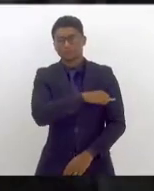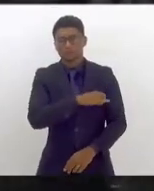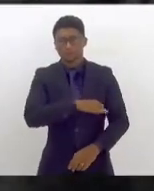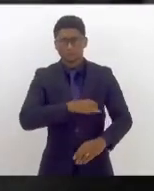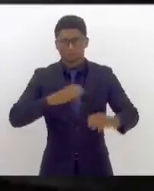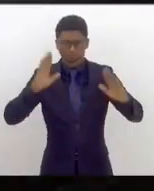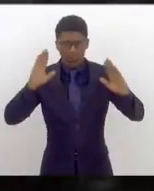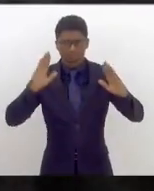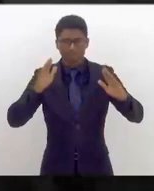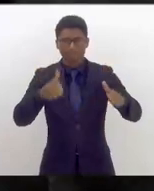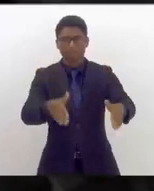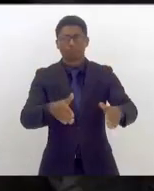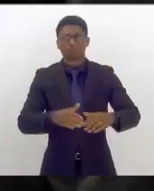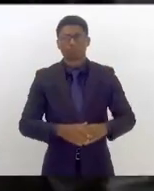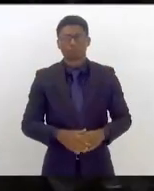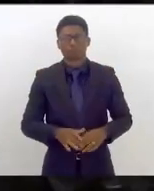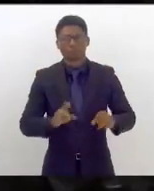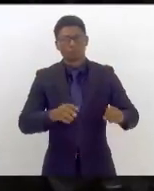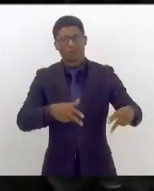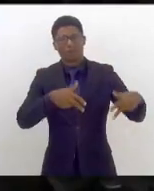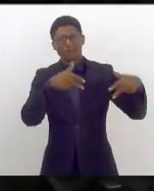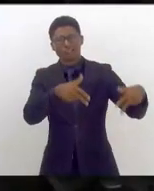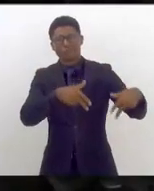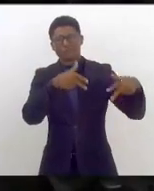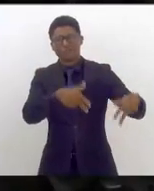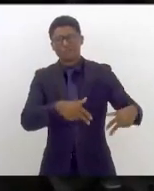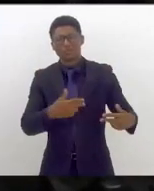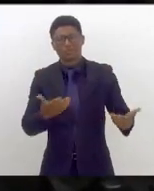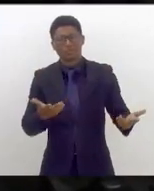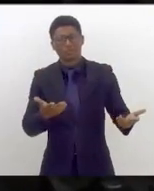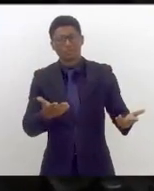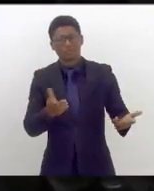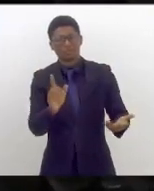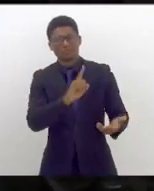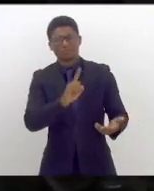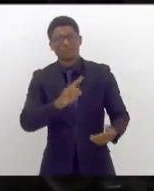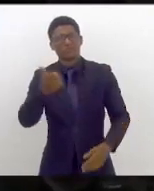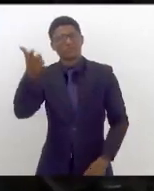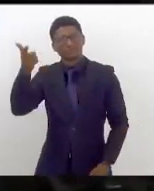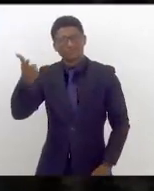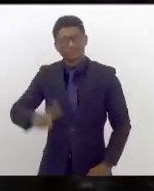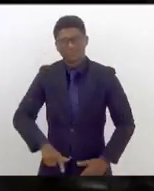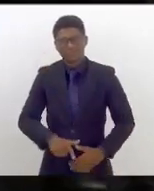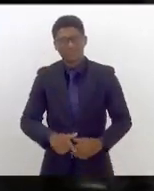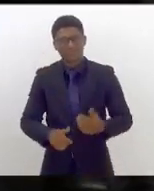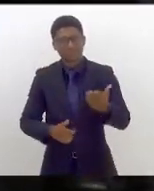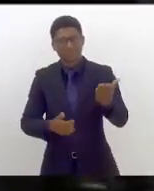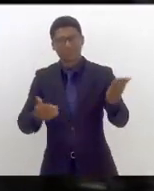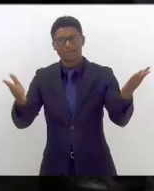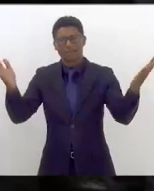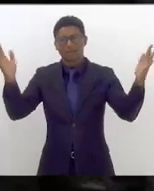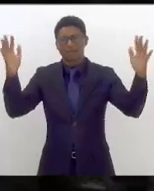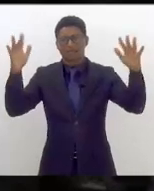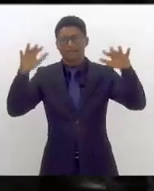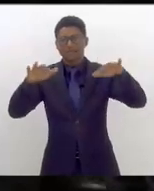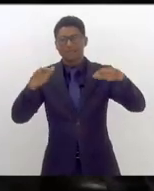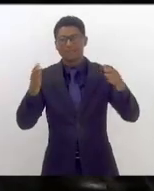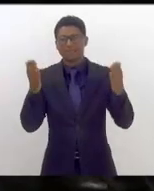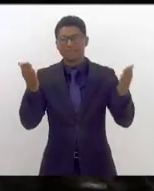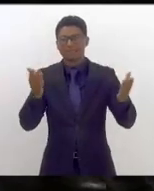apenas para o ativismo barato para militância de aluguel que mais uma vez está na galeria dessa casa hoje